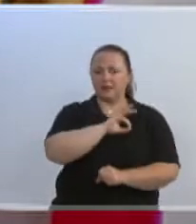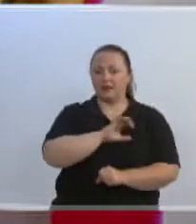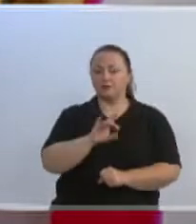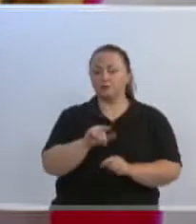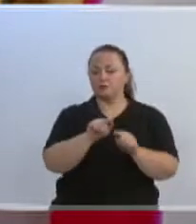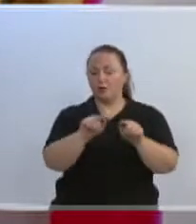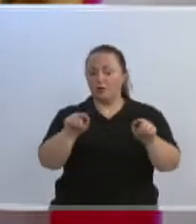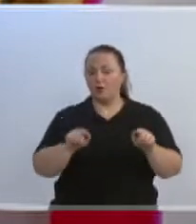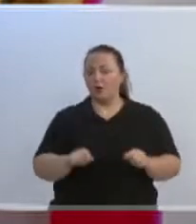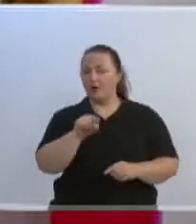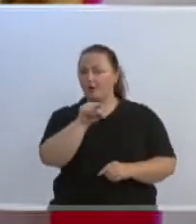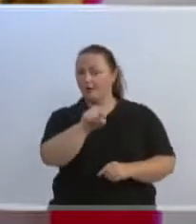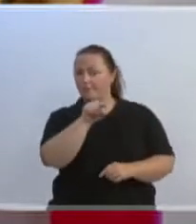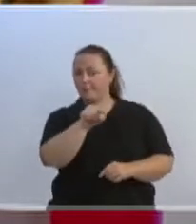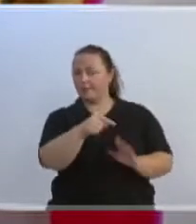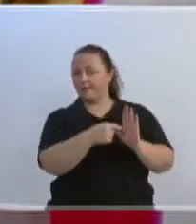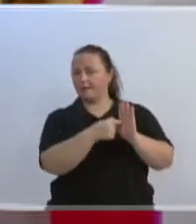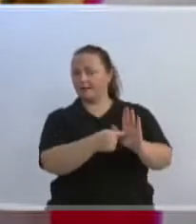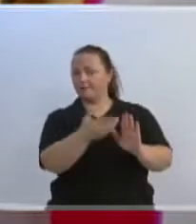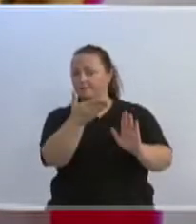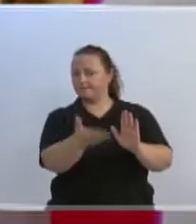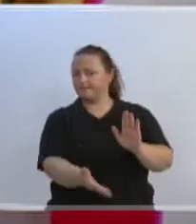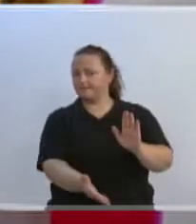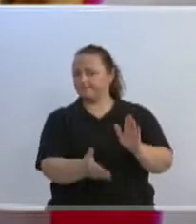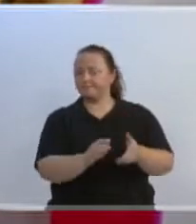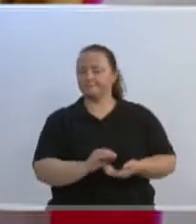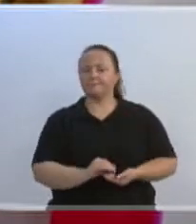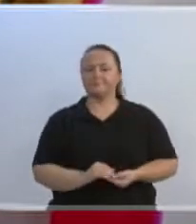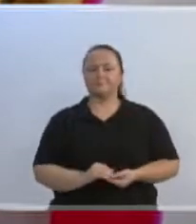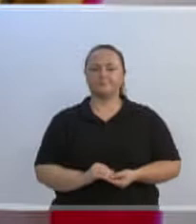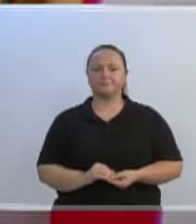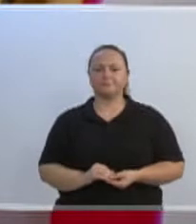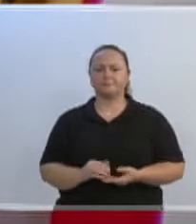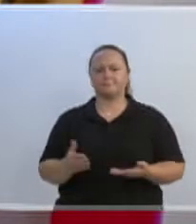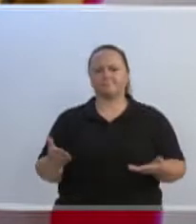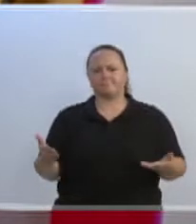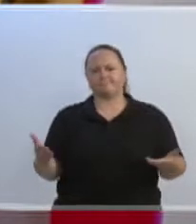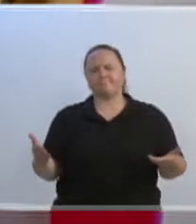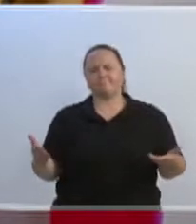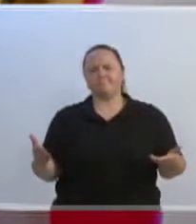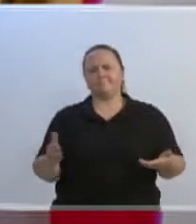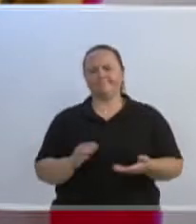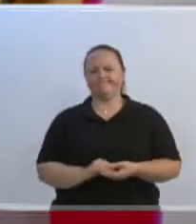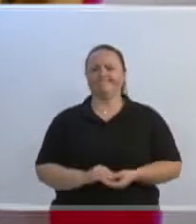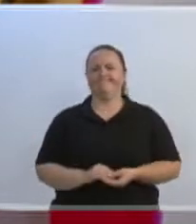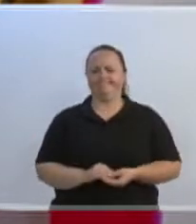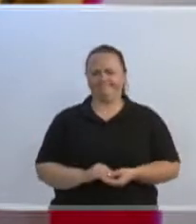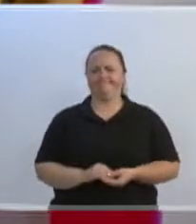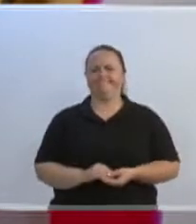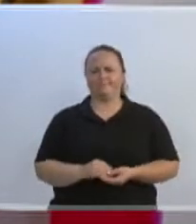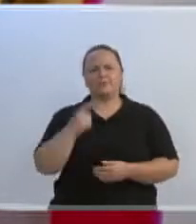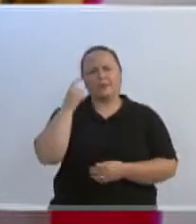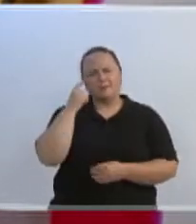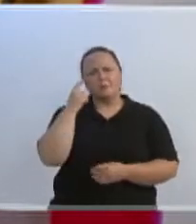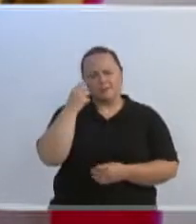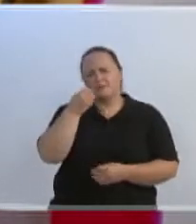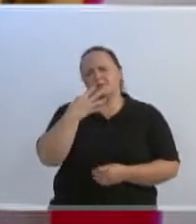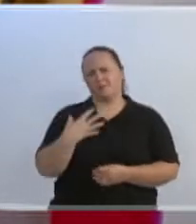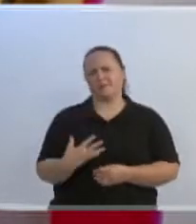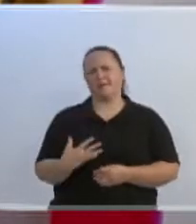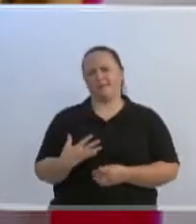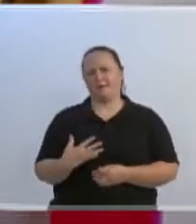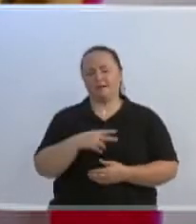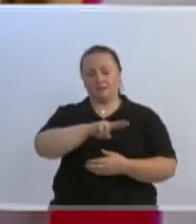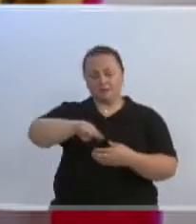com as indicações do nobre parlamentar. Então, senhoras e senhores, vamos pensar bem antes de usar essa tribuna.